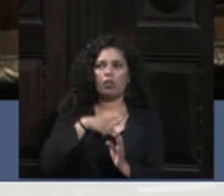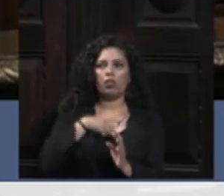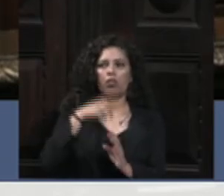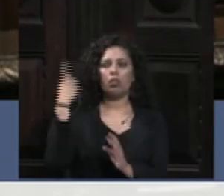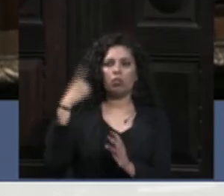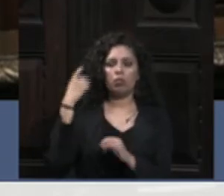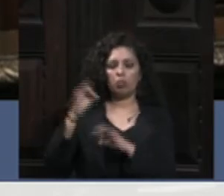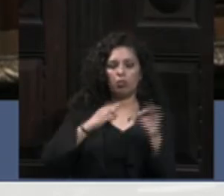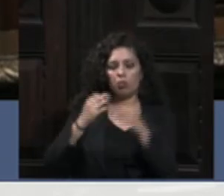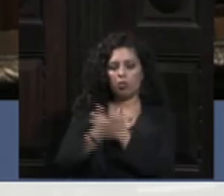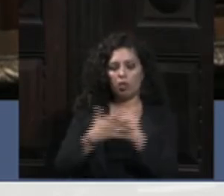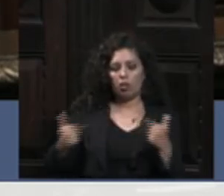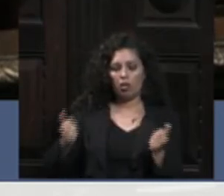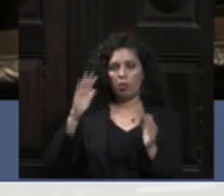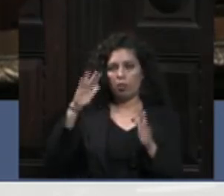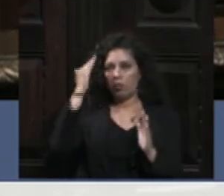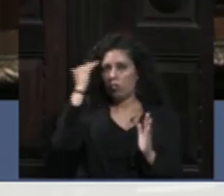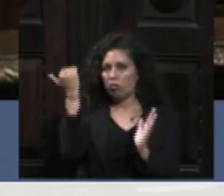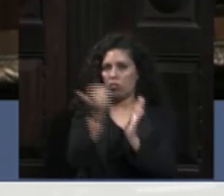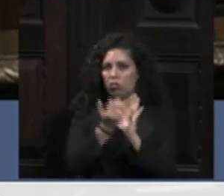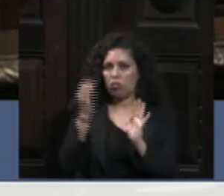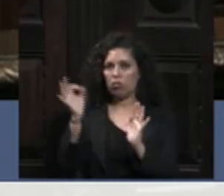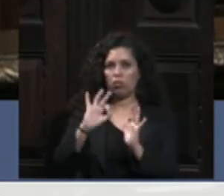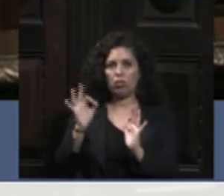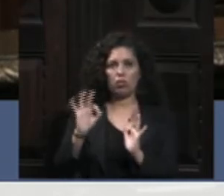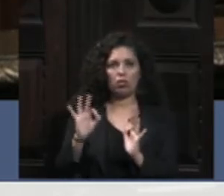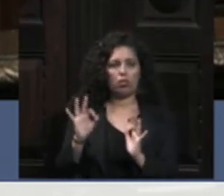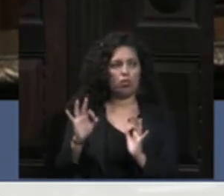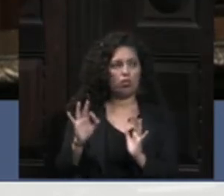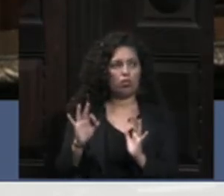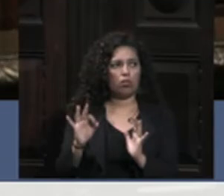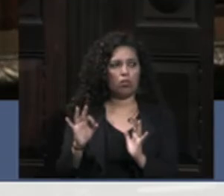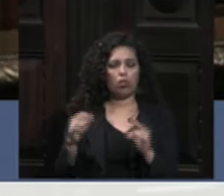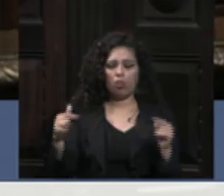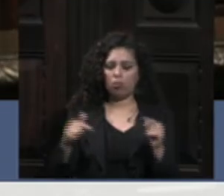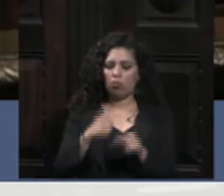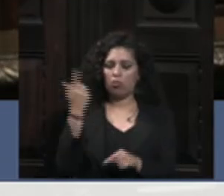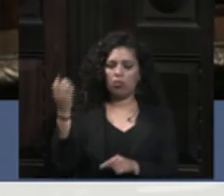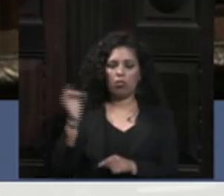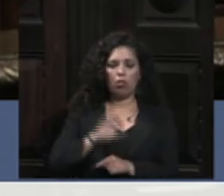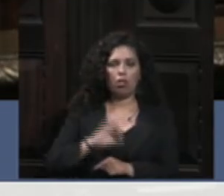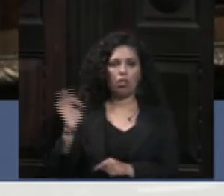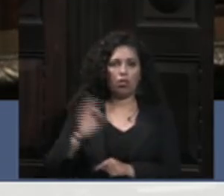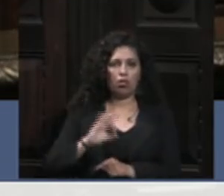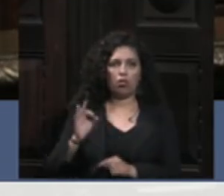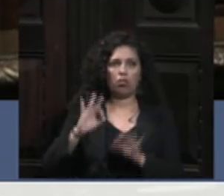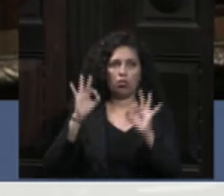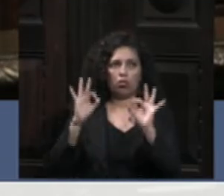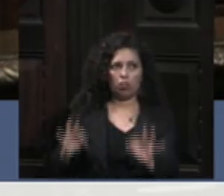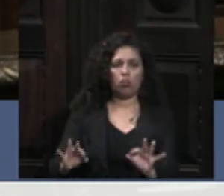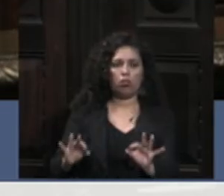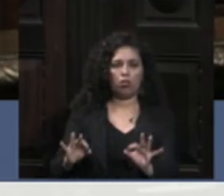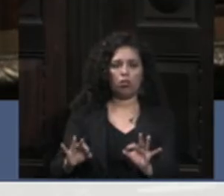vezes, são desrespeitadas em total desacordo com aquilo que reza